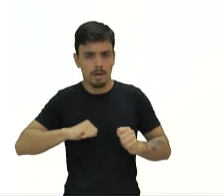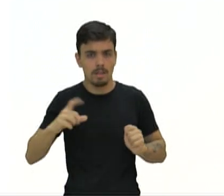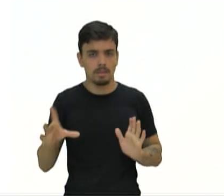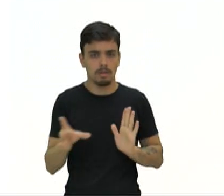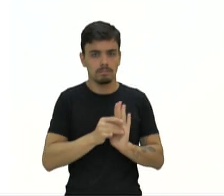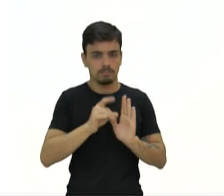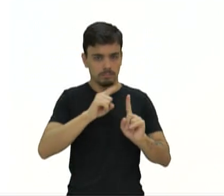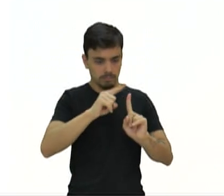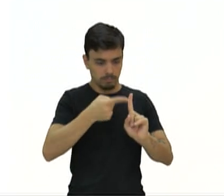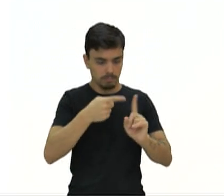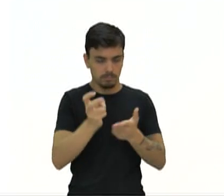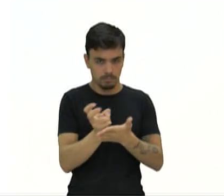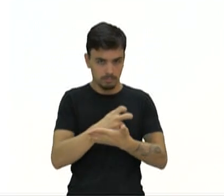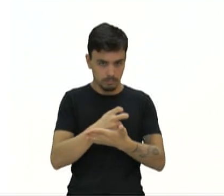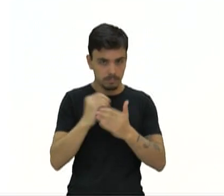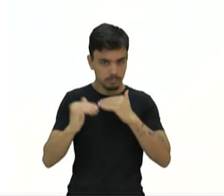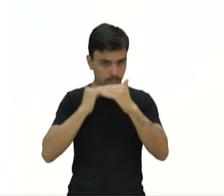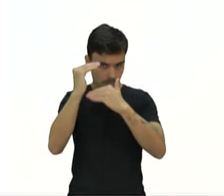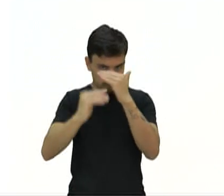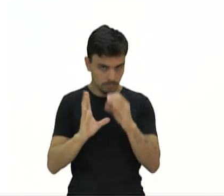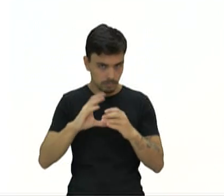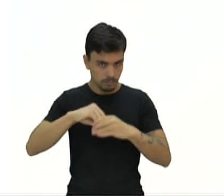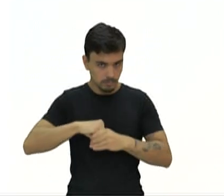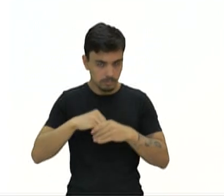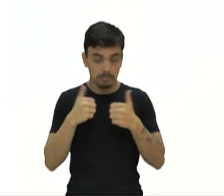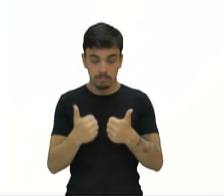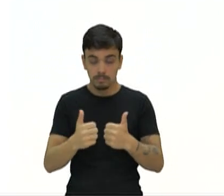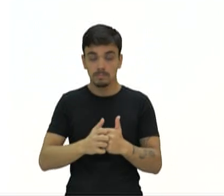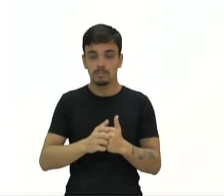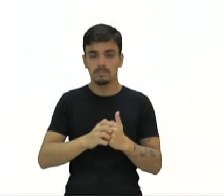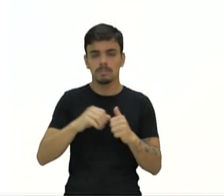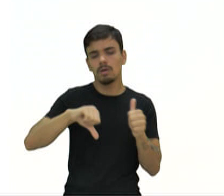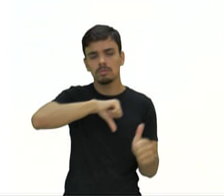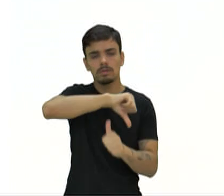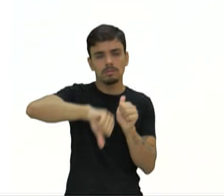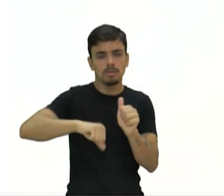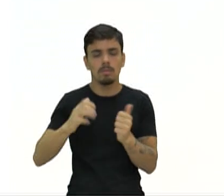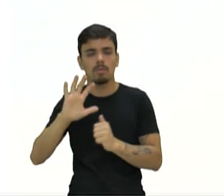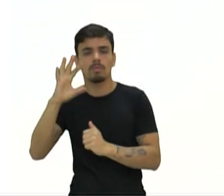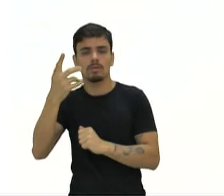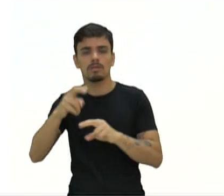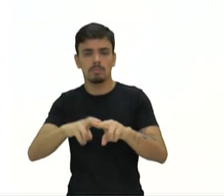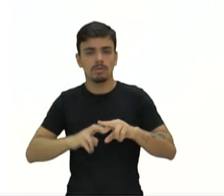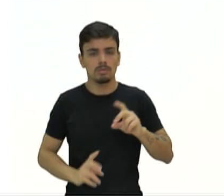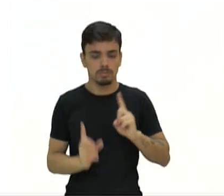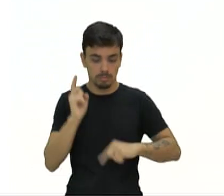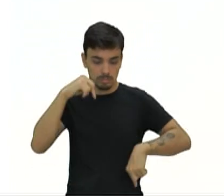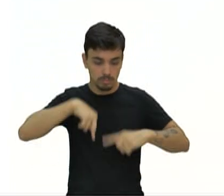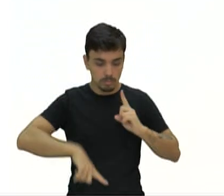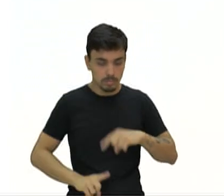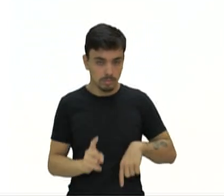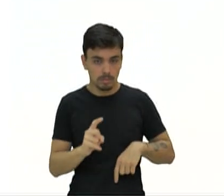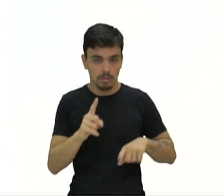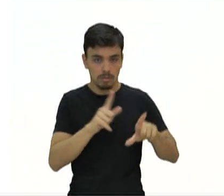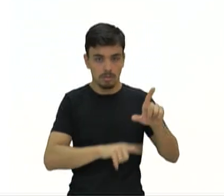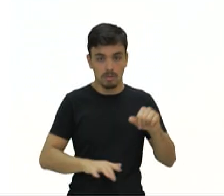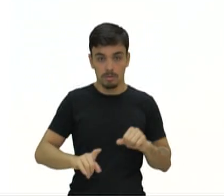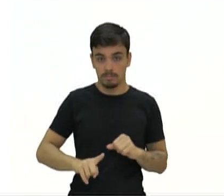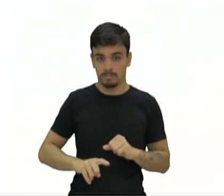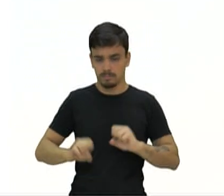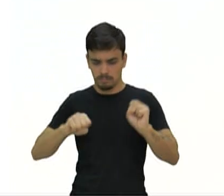feto em desenvolvimento no seu ventre. Essas alterações são provocadas principalmente pelo hormônio, letra A,